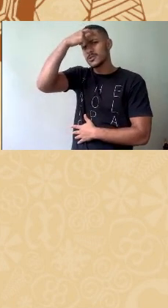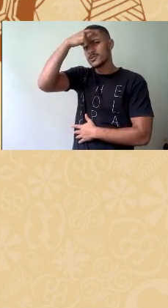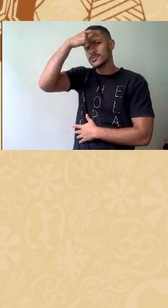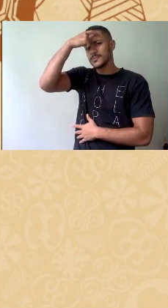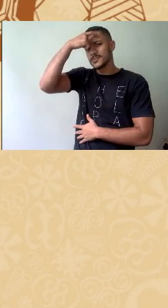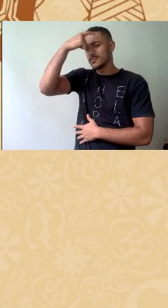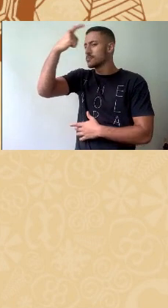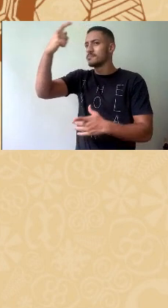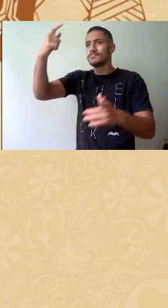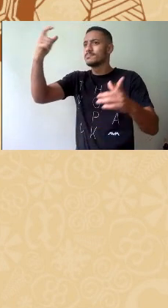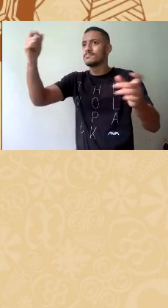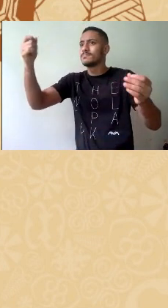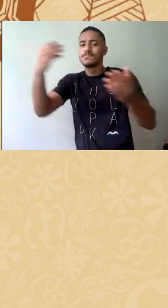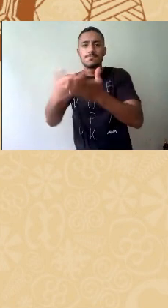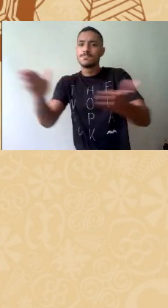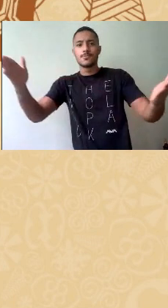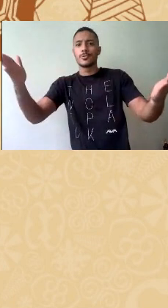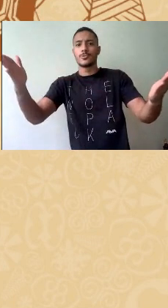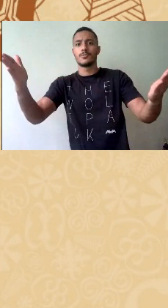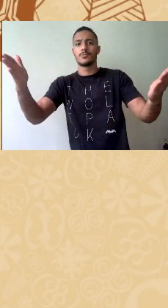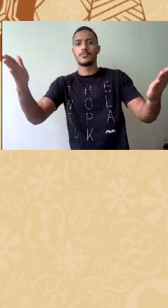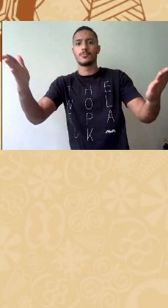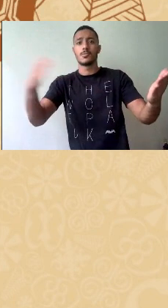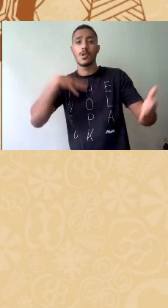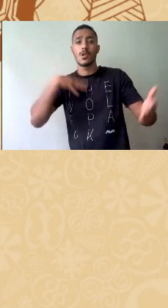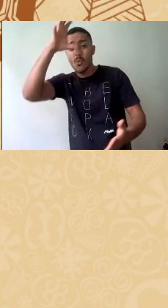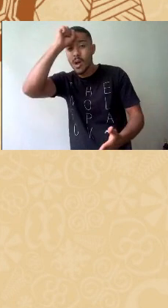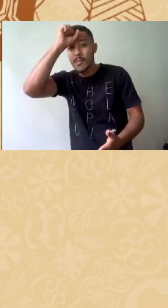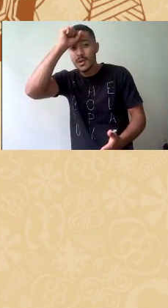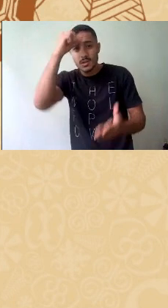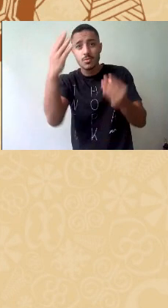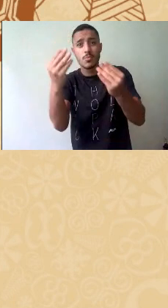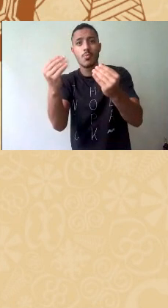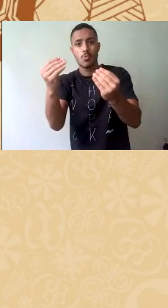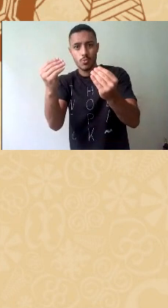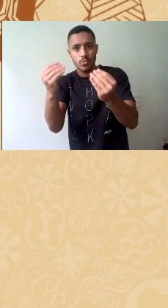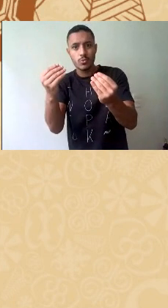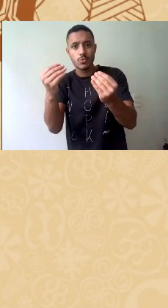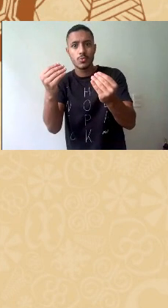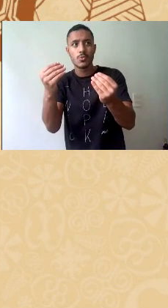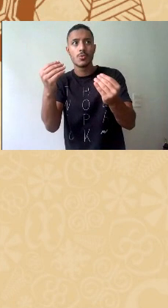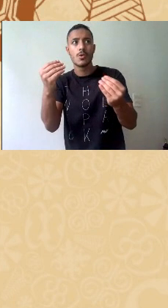onde, né? Eu aprendi muito hoje. E